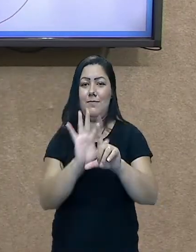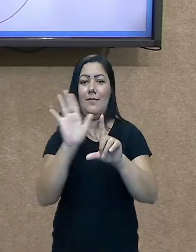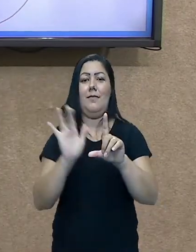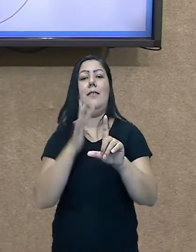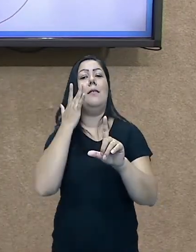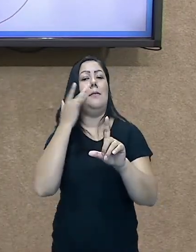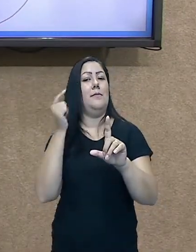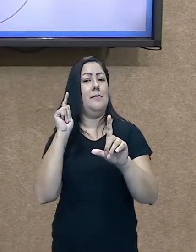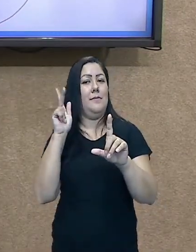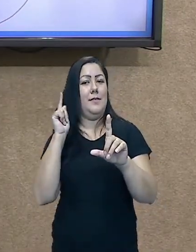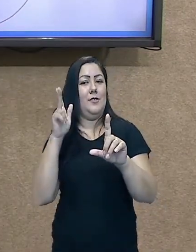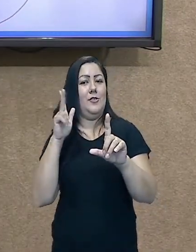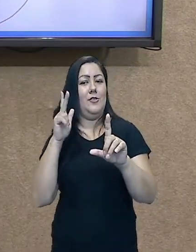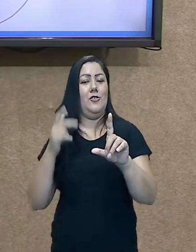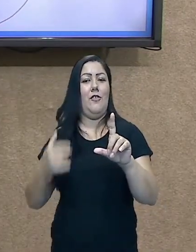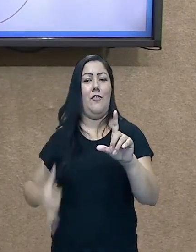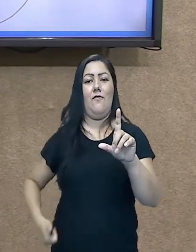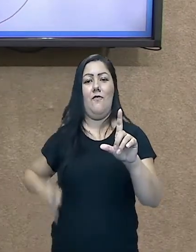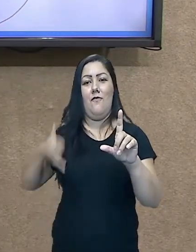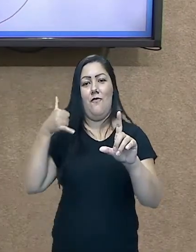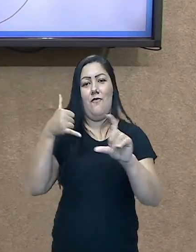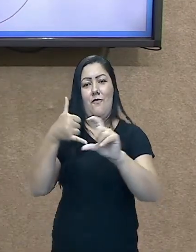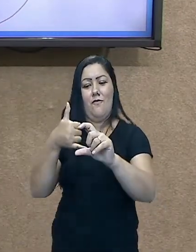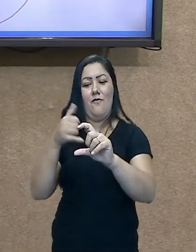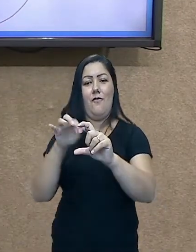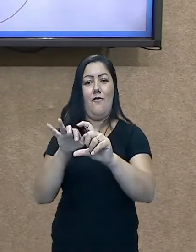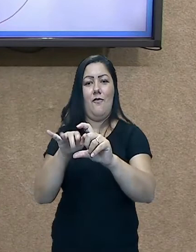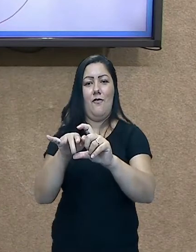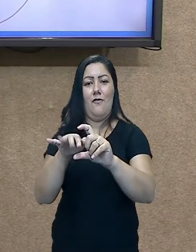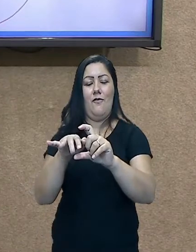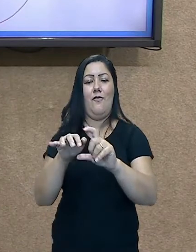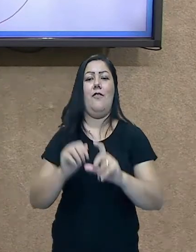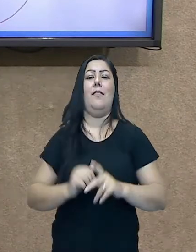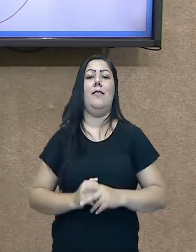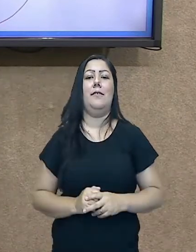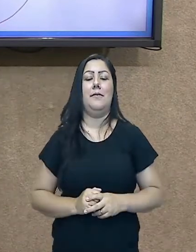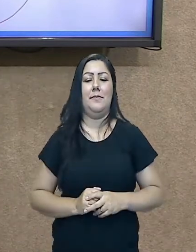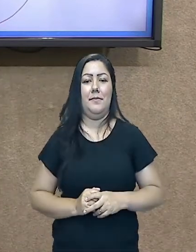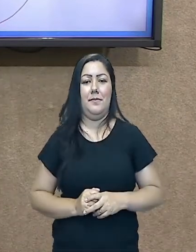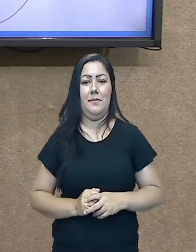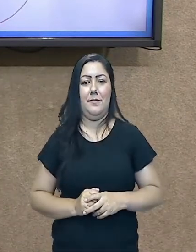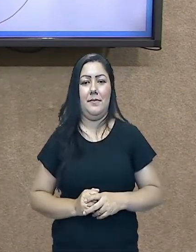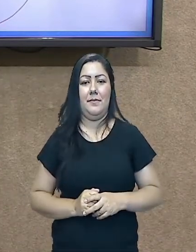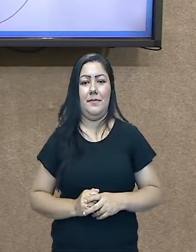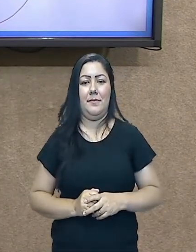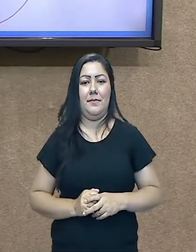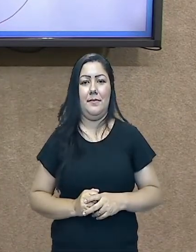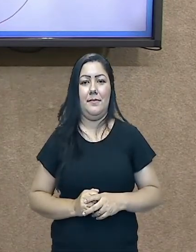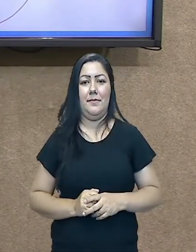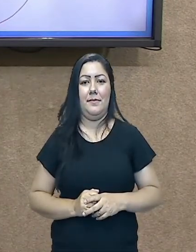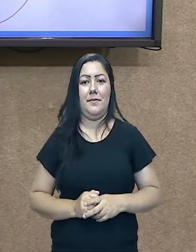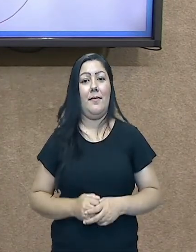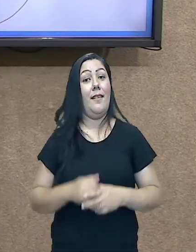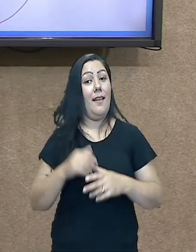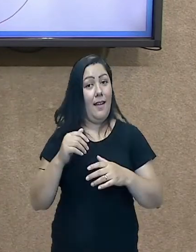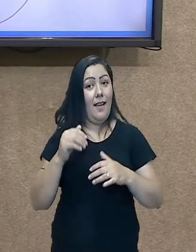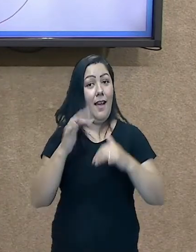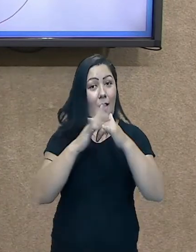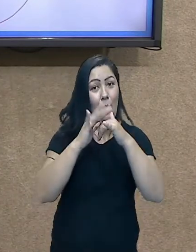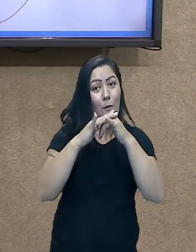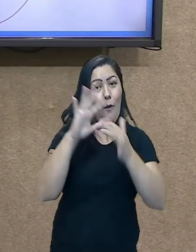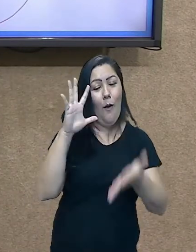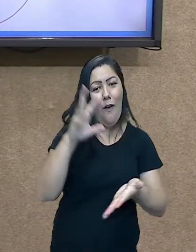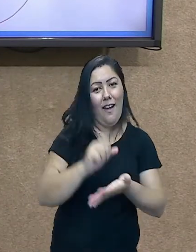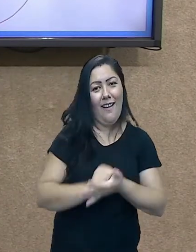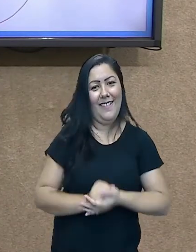SMED-GV. Aponte a câmera do seu celular na imagem que aparece no canto da tela e se inscreva no nosso